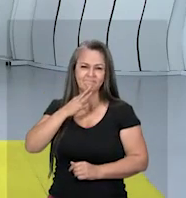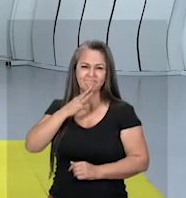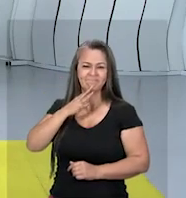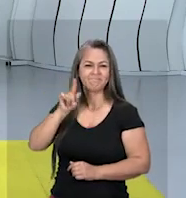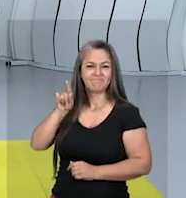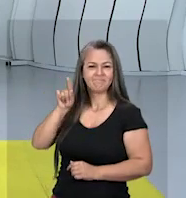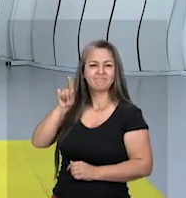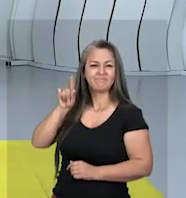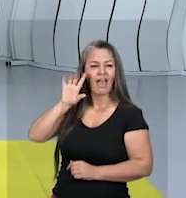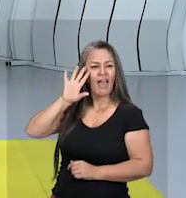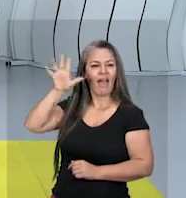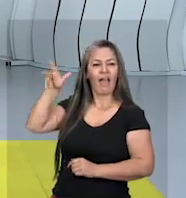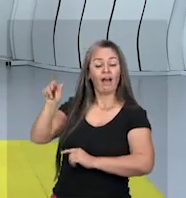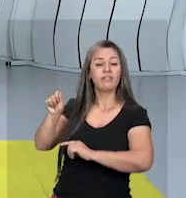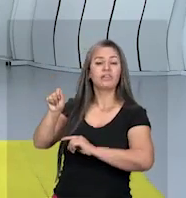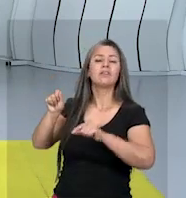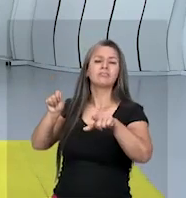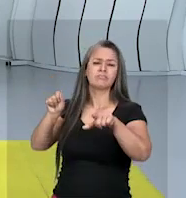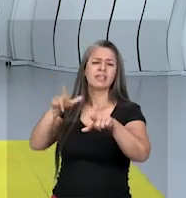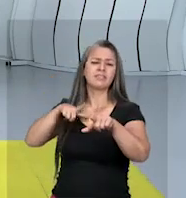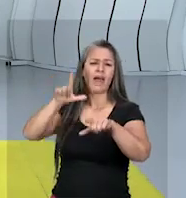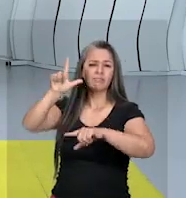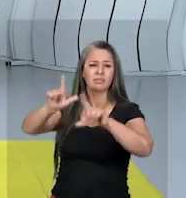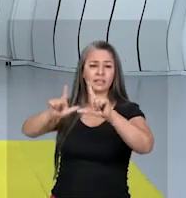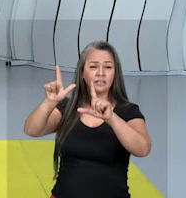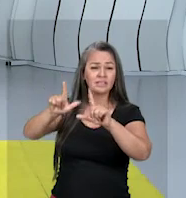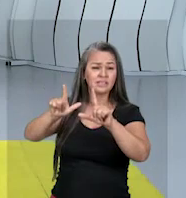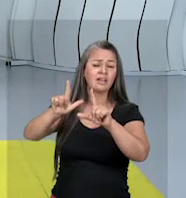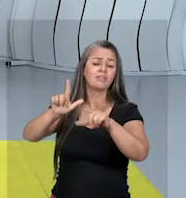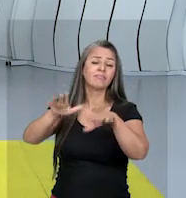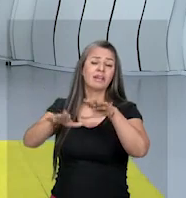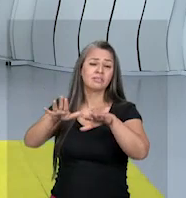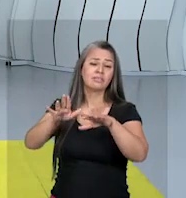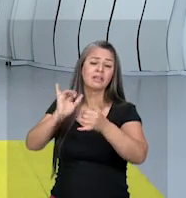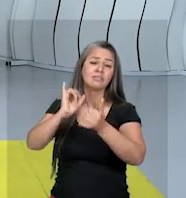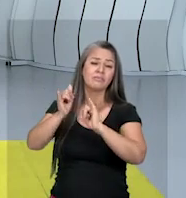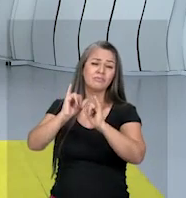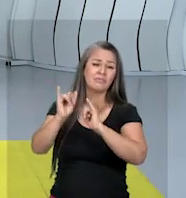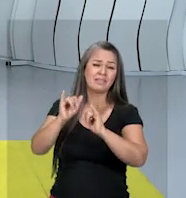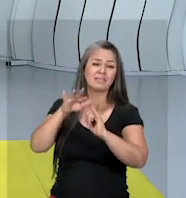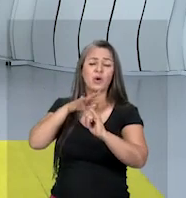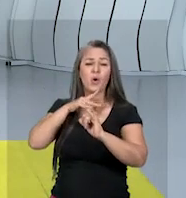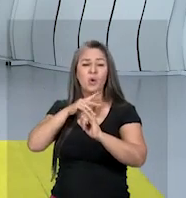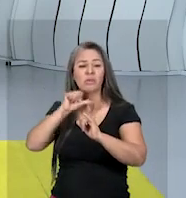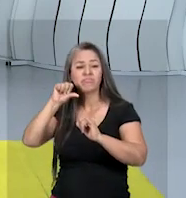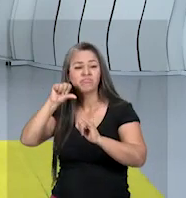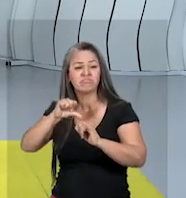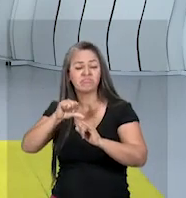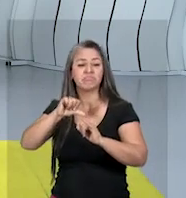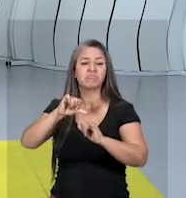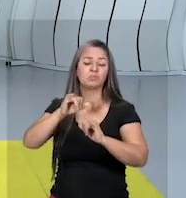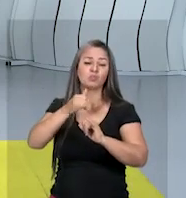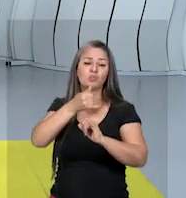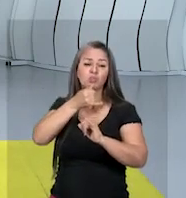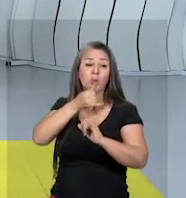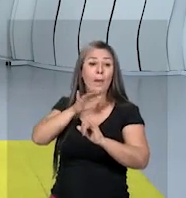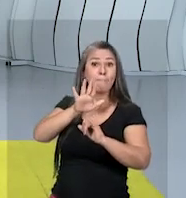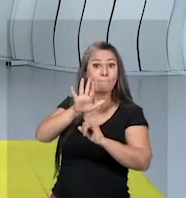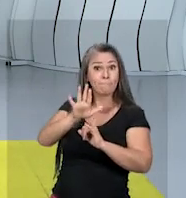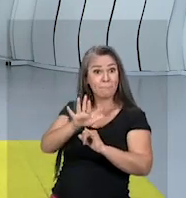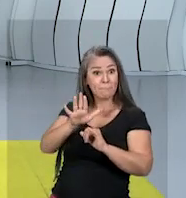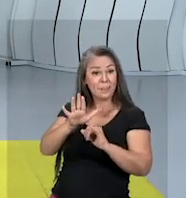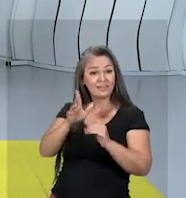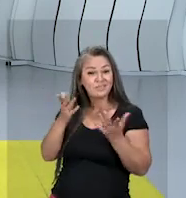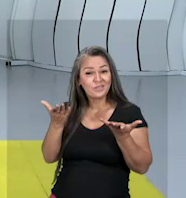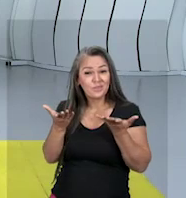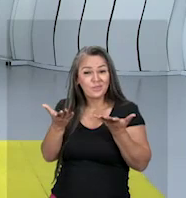vimos falar muita coisa desse continente, muitas vezes de uma forma muito desagradável, né? Muito triste em relação às problemáticas africanas. Mas hoje nós